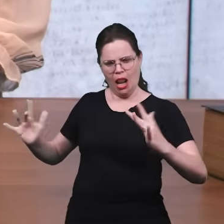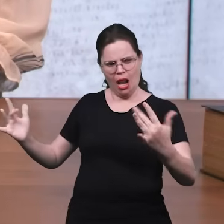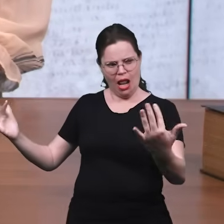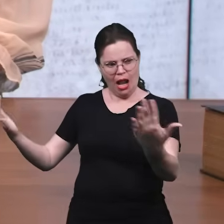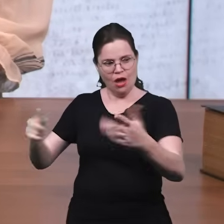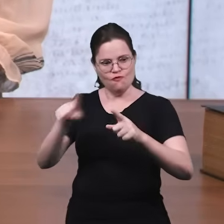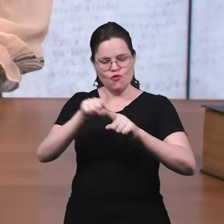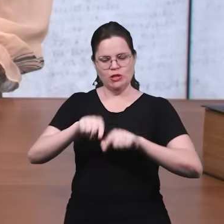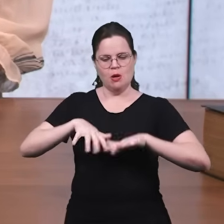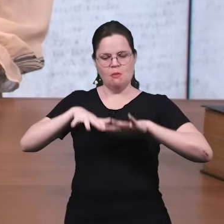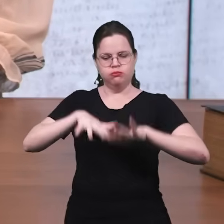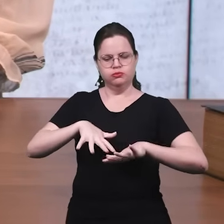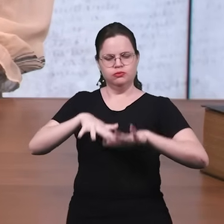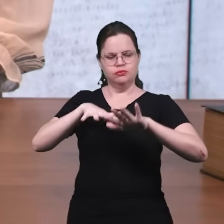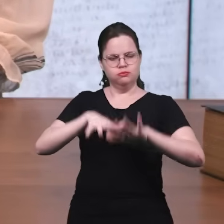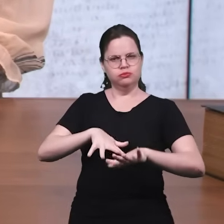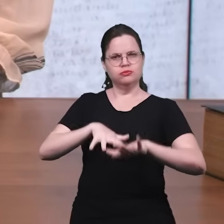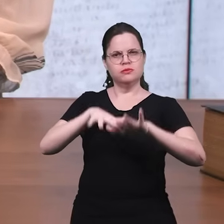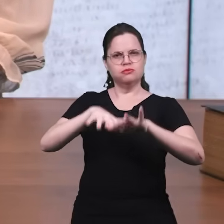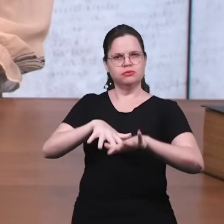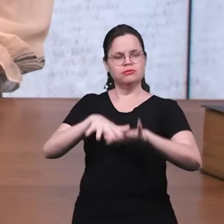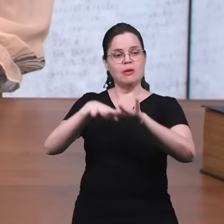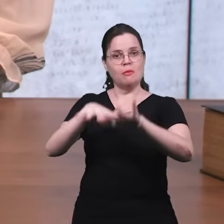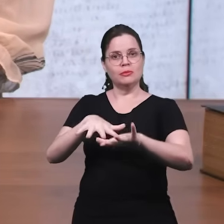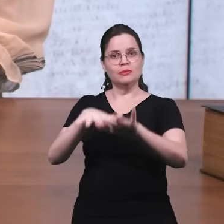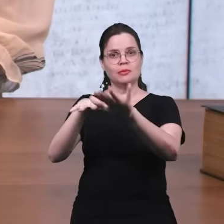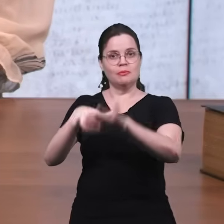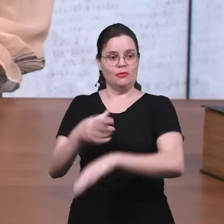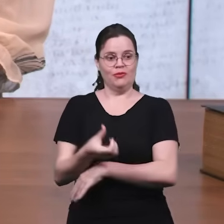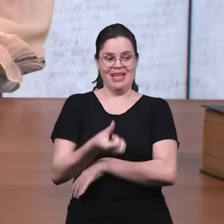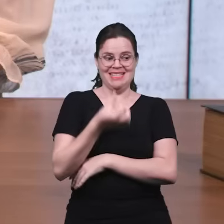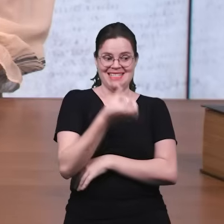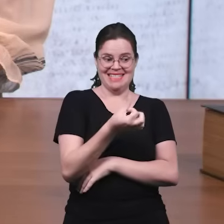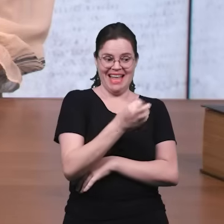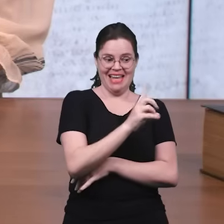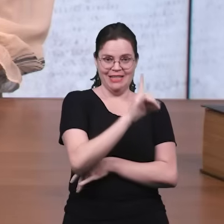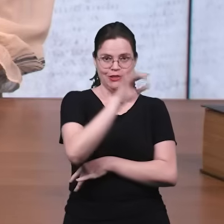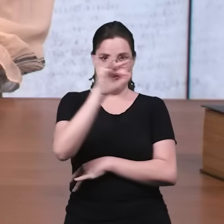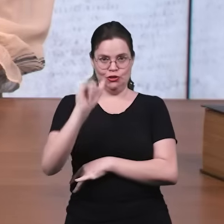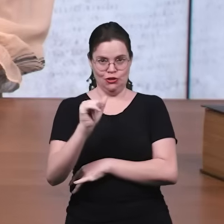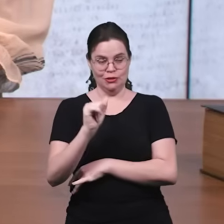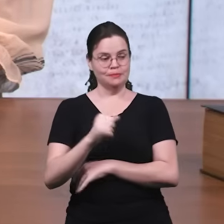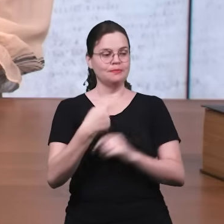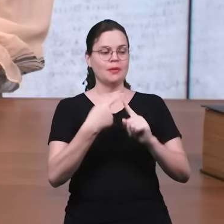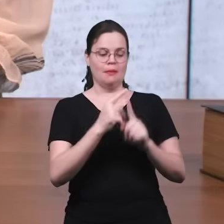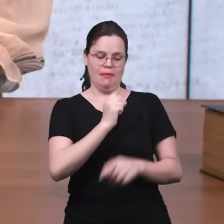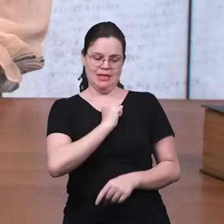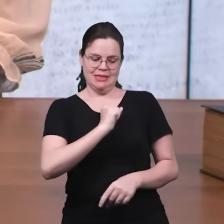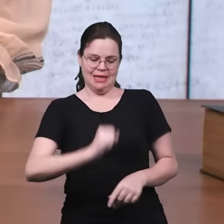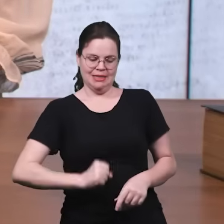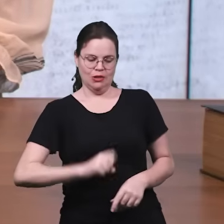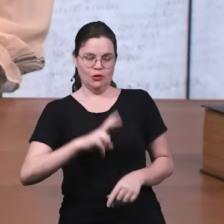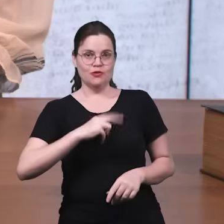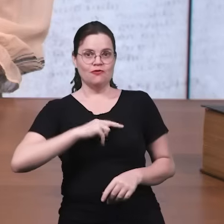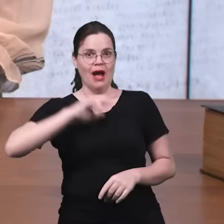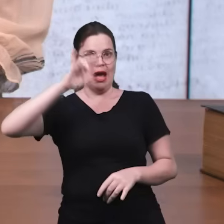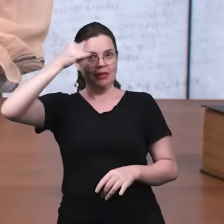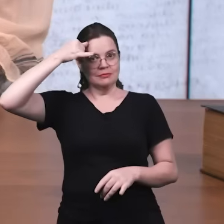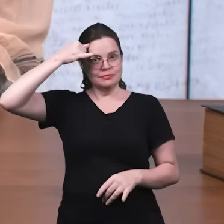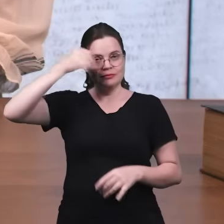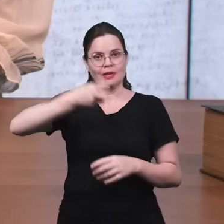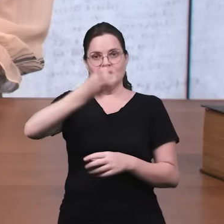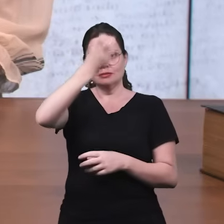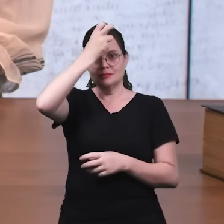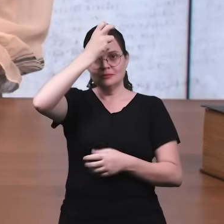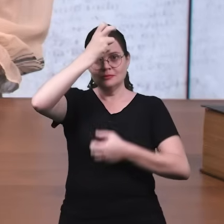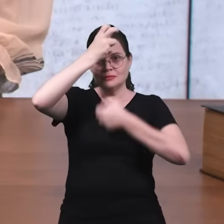fareis por 6 dias. E 7 sacerdotes levarão 7 buzinas de carneiro diante